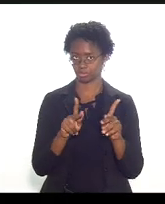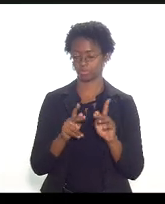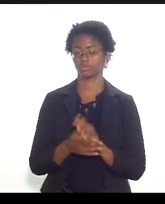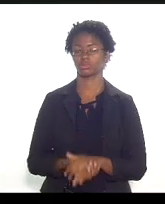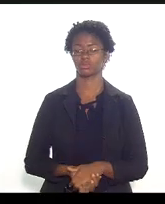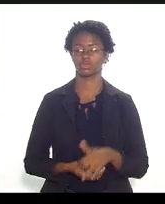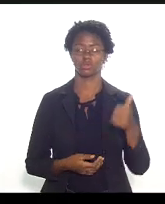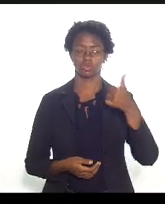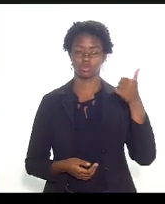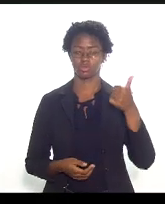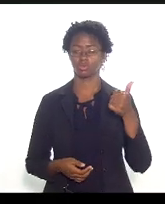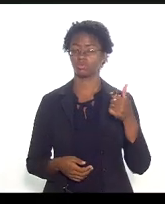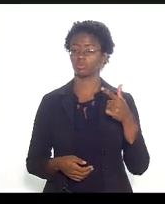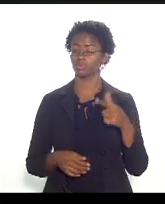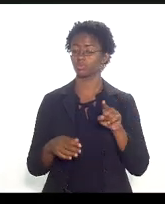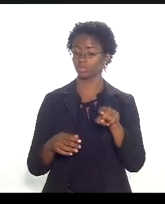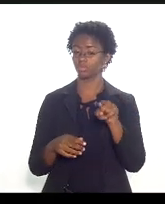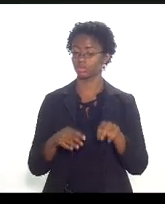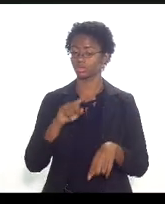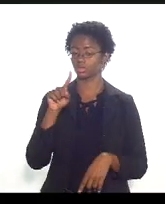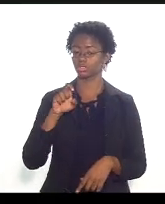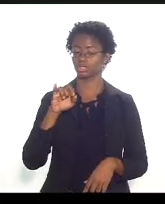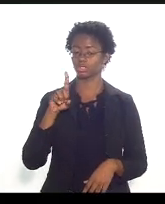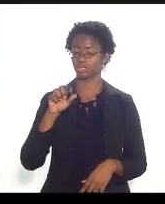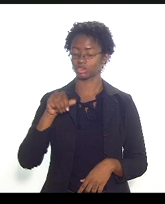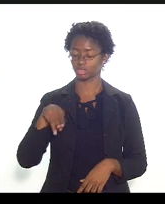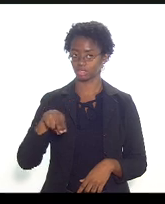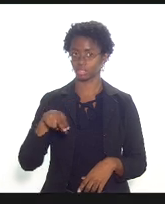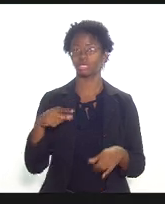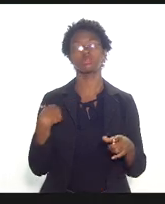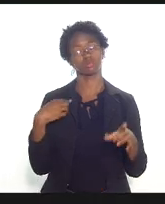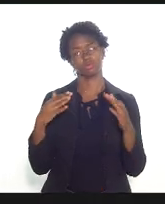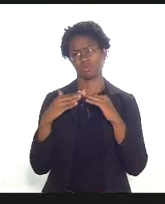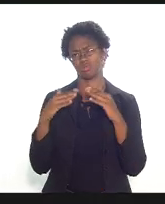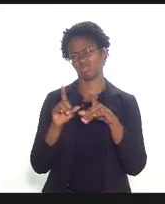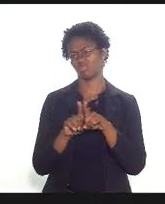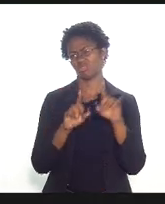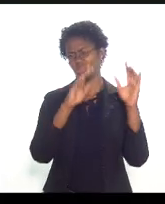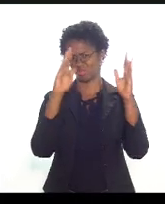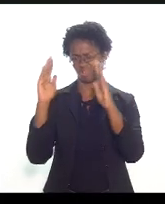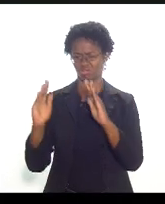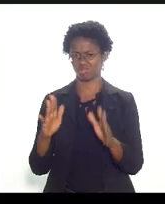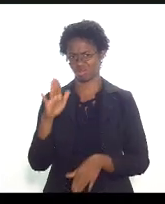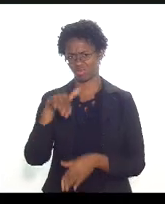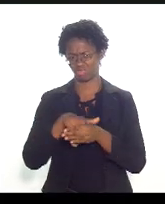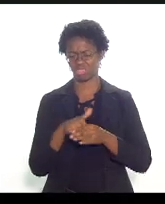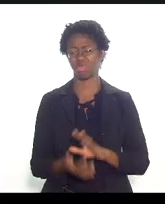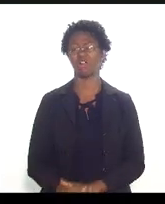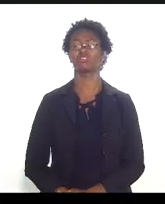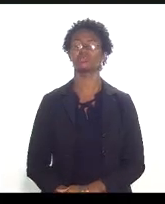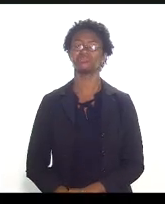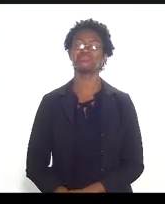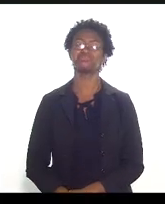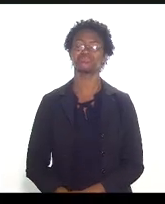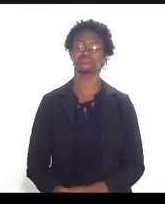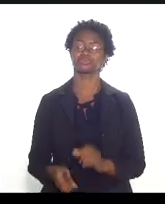Como vota a deputada Zeidan? Voto sim, para votarmos em bloco. Ok.